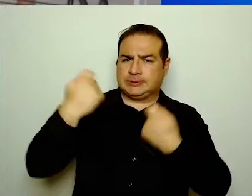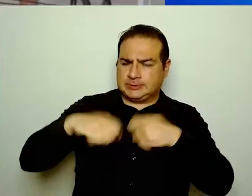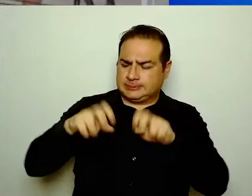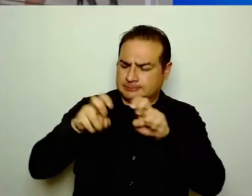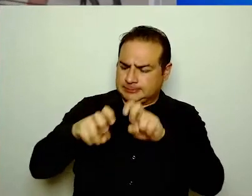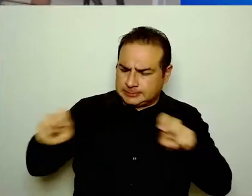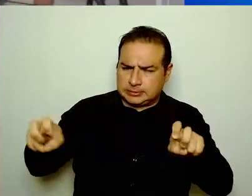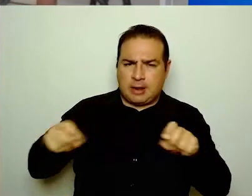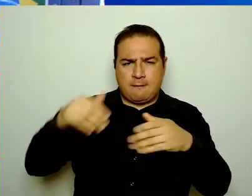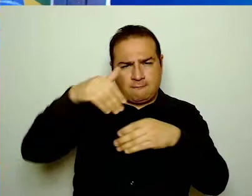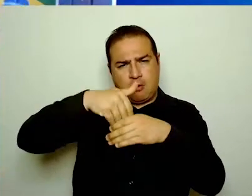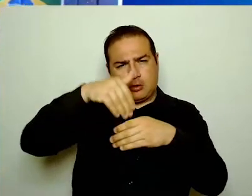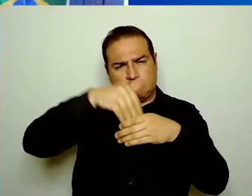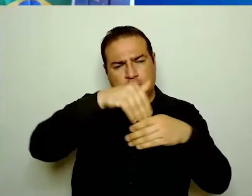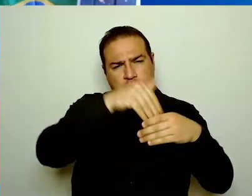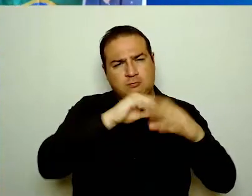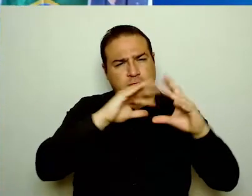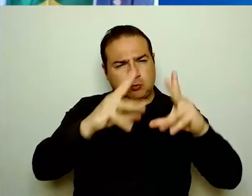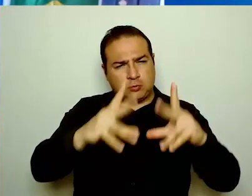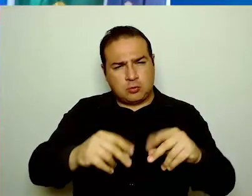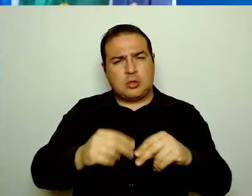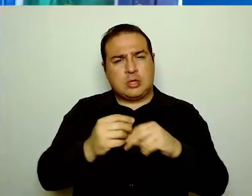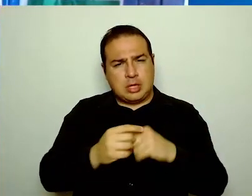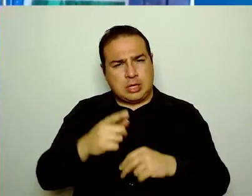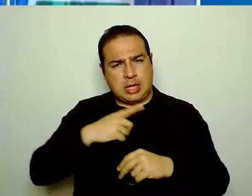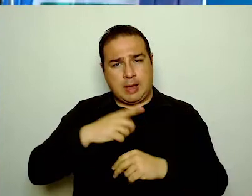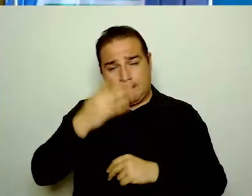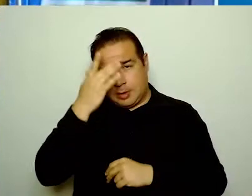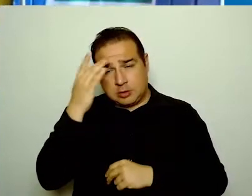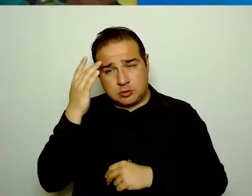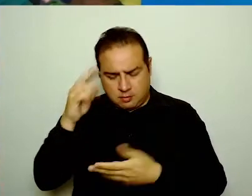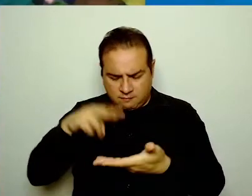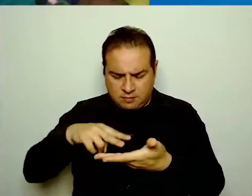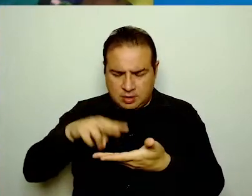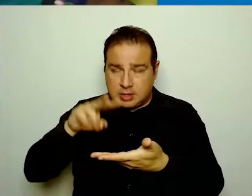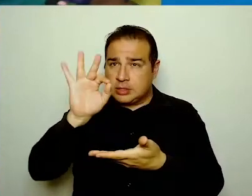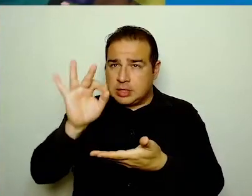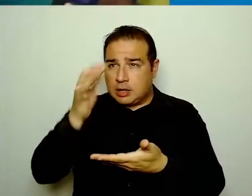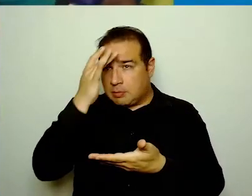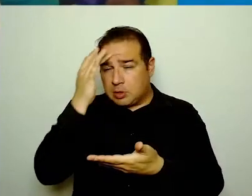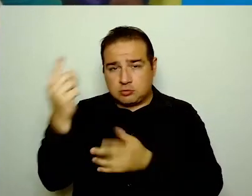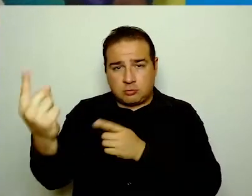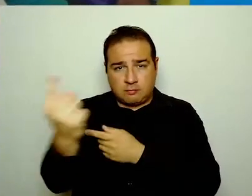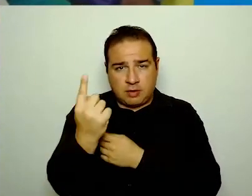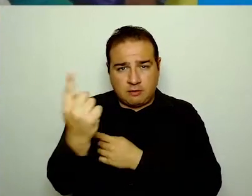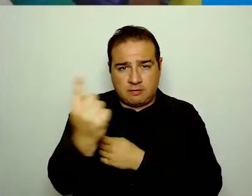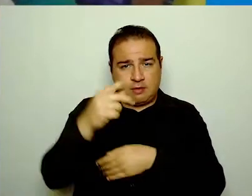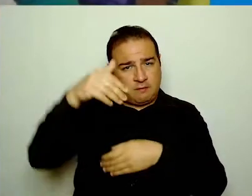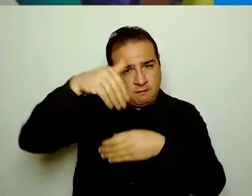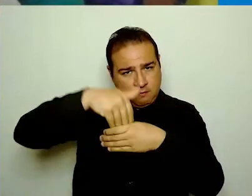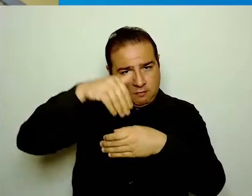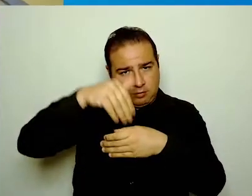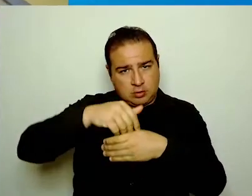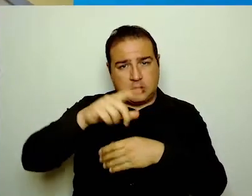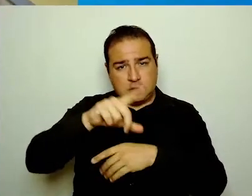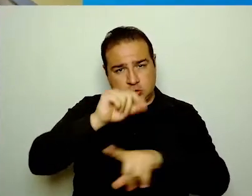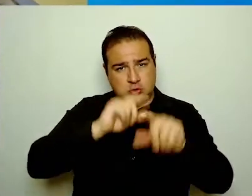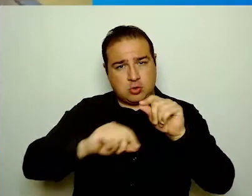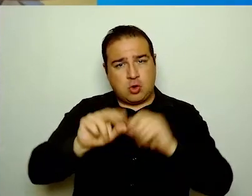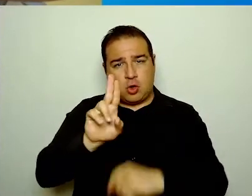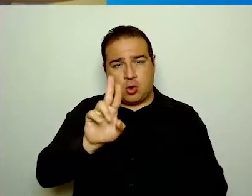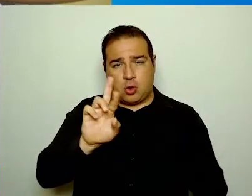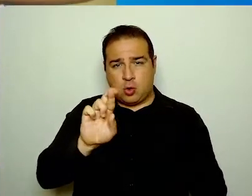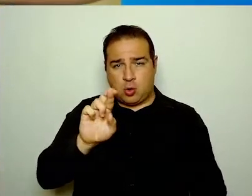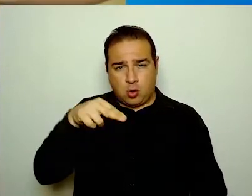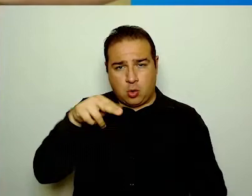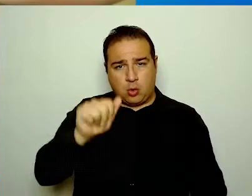Ele é muito necessário no processo eleitoral, recebe e identifica na sala o pessoal que vai pra